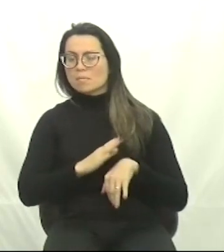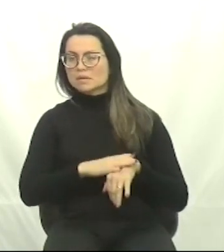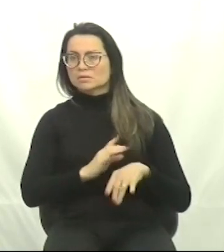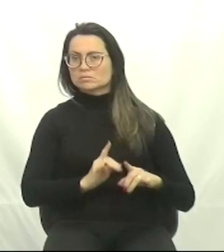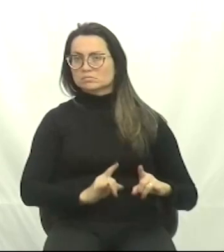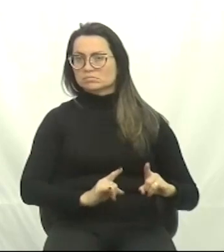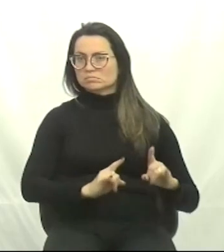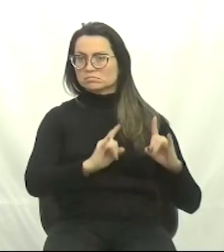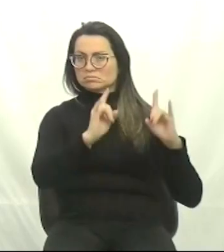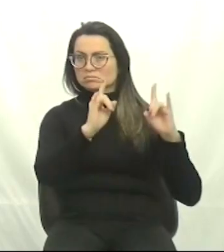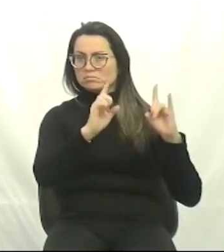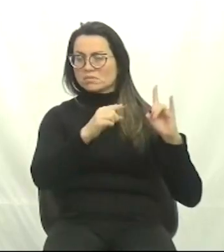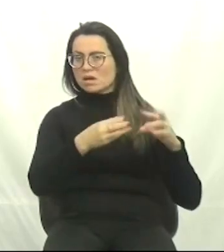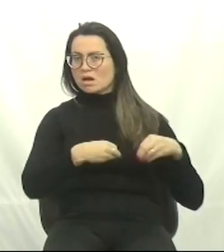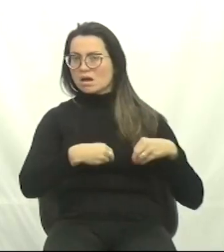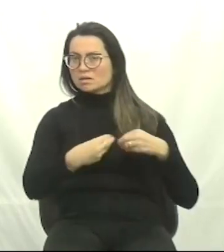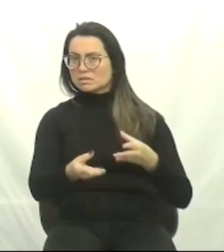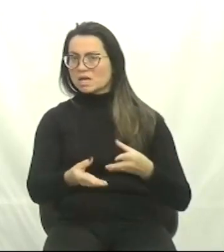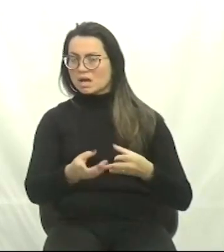uma cessão.